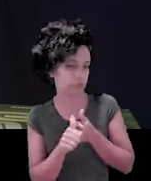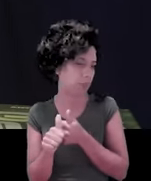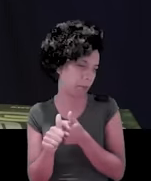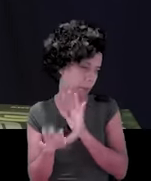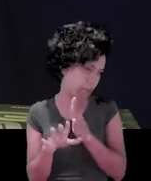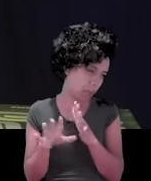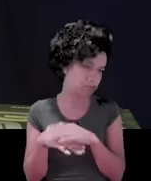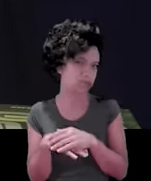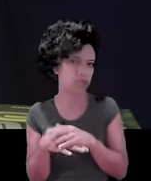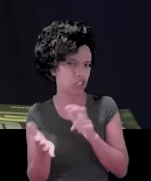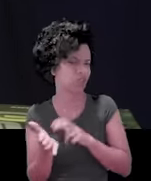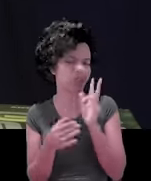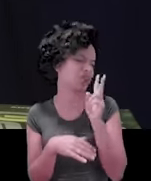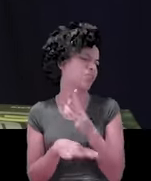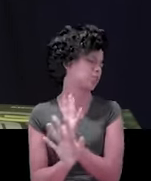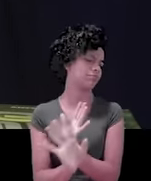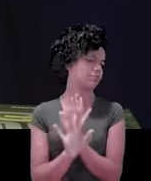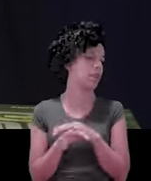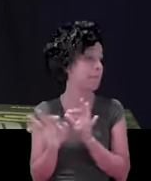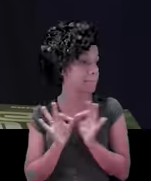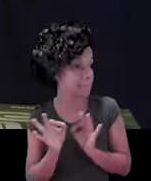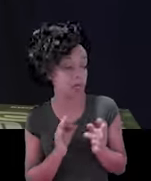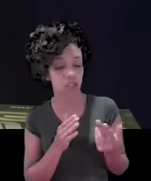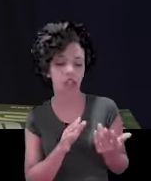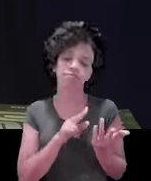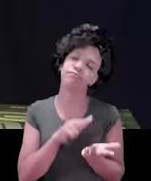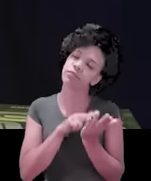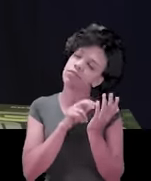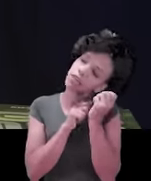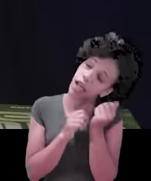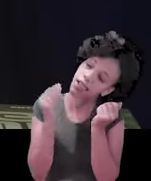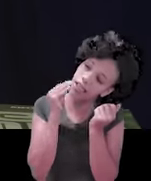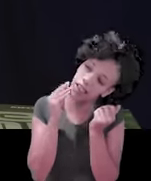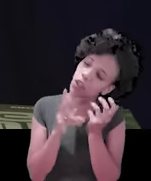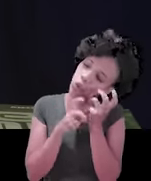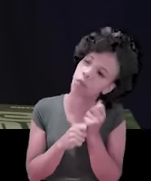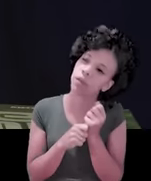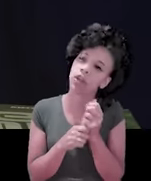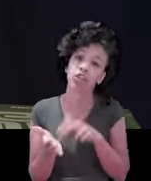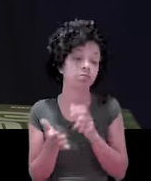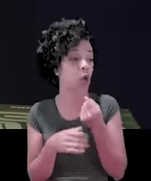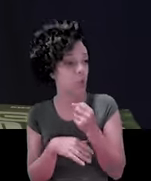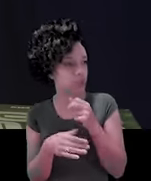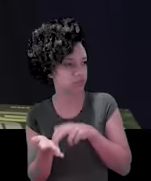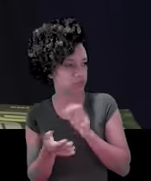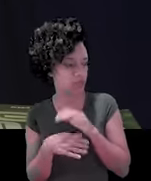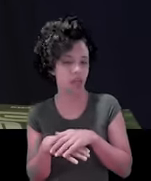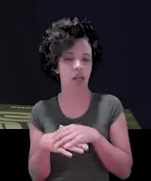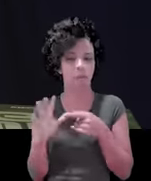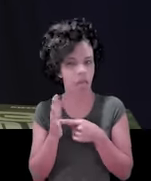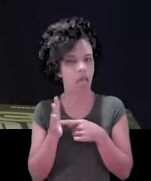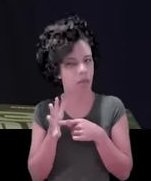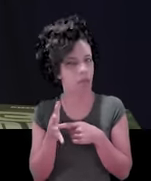menos do meu caminho de manhã eu vejo isso preparei tudo para deitei dormi tentei dormir quando fui de manhã 8:00 amanhã